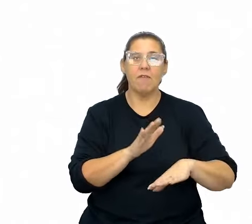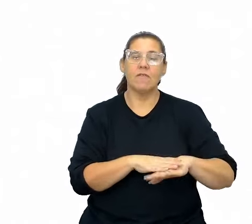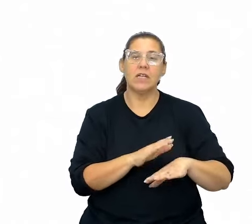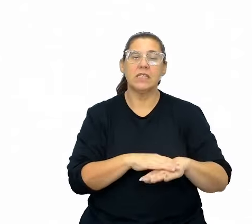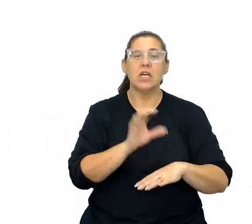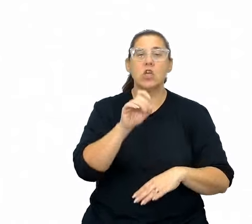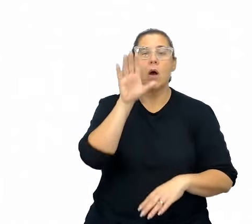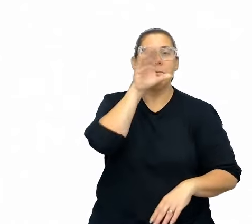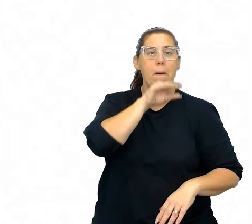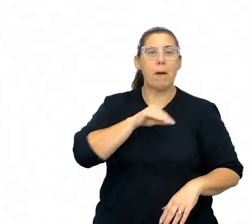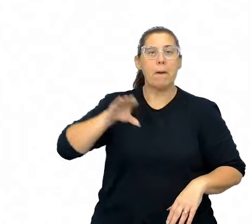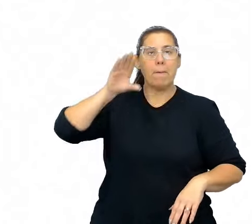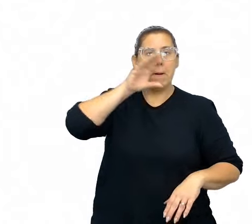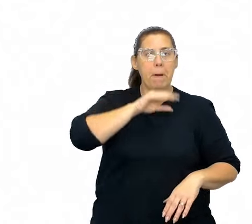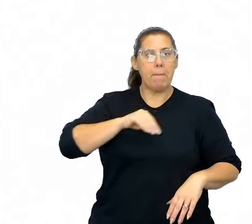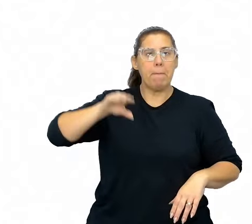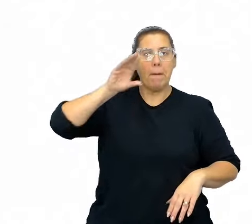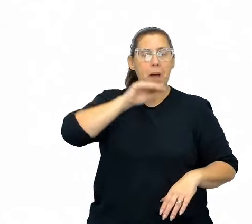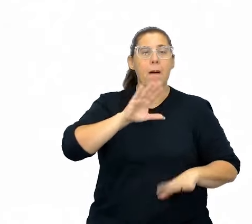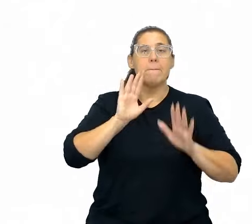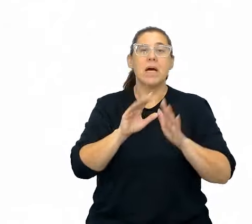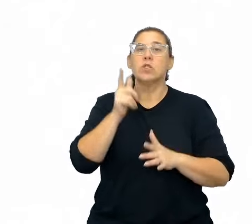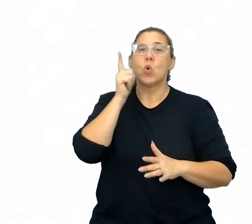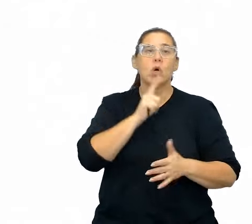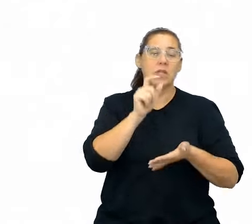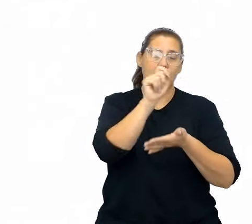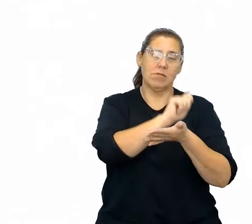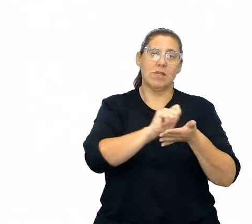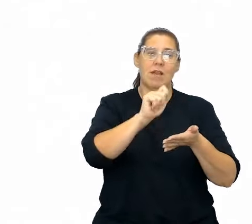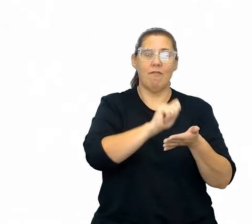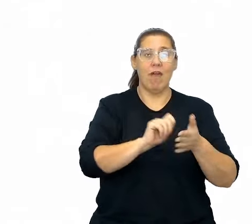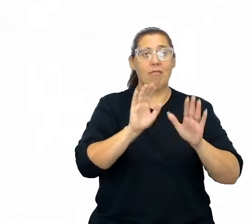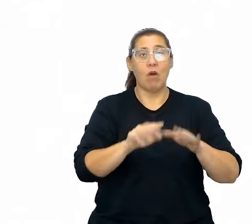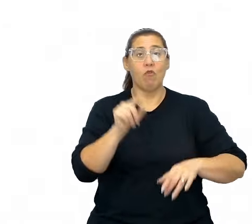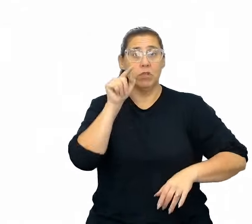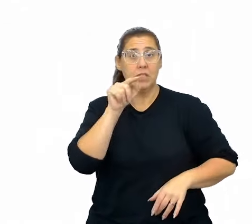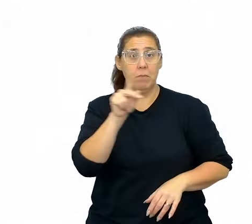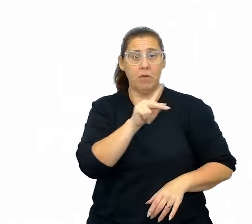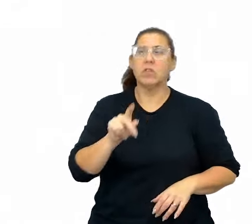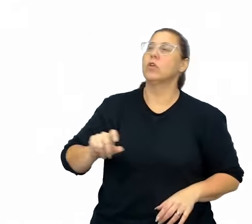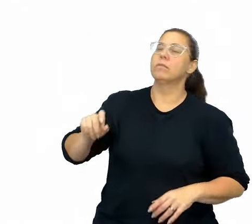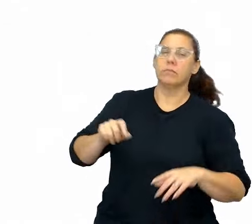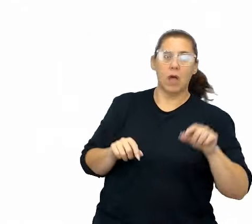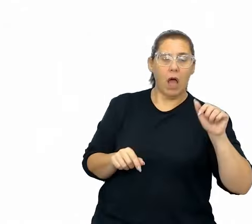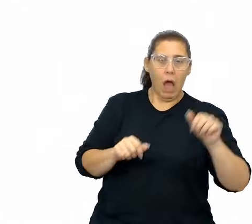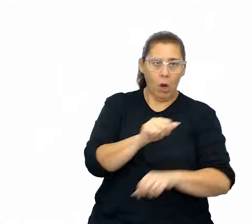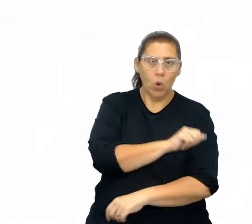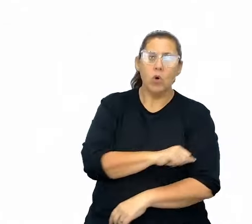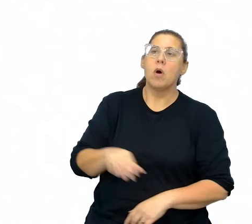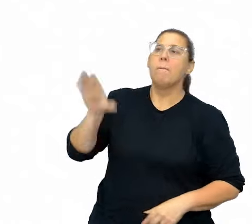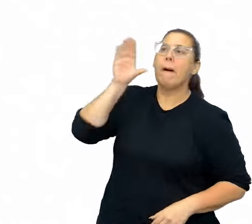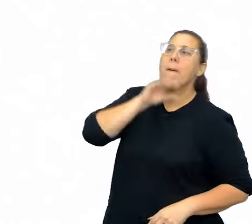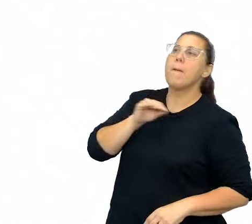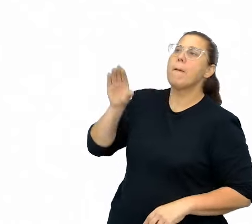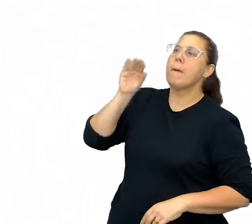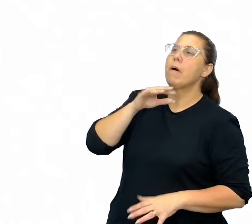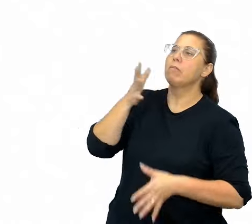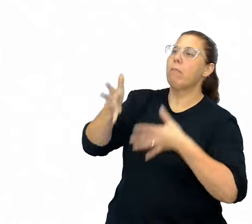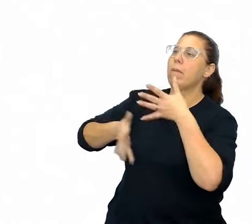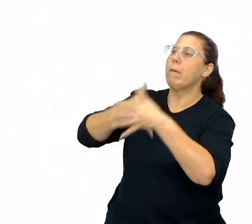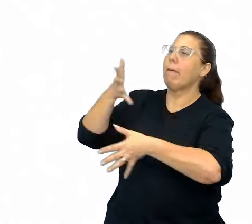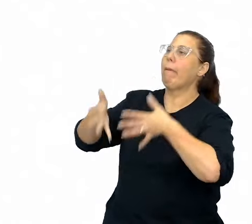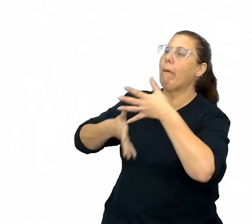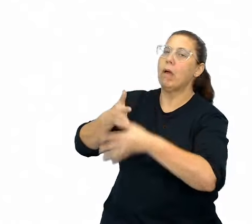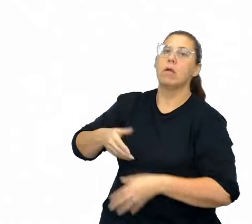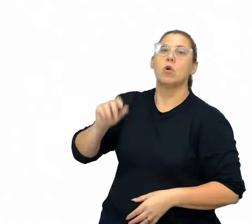forma oral, para que você seja o escriba. Possivelmente eles já sabem, nós precisamos desenvolver essa